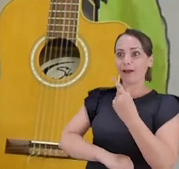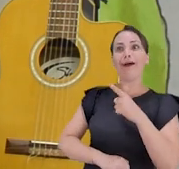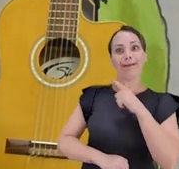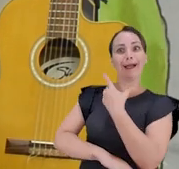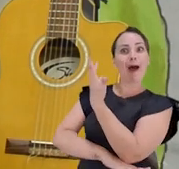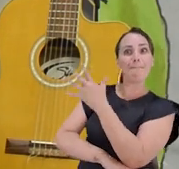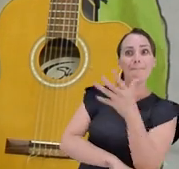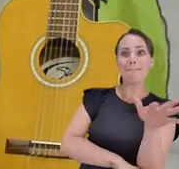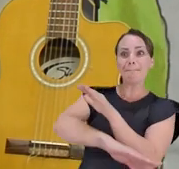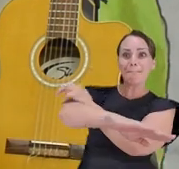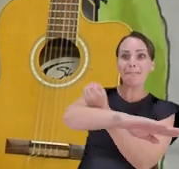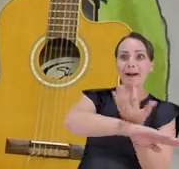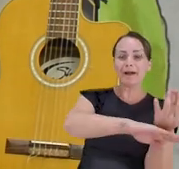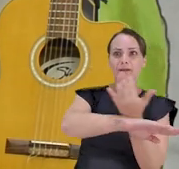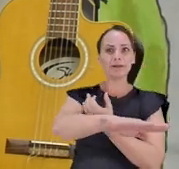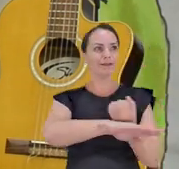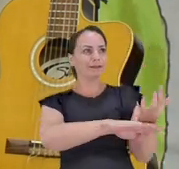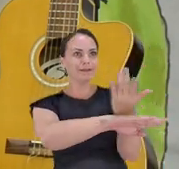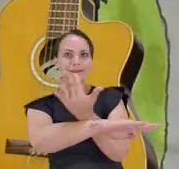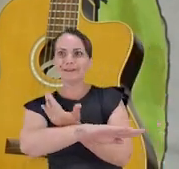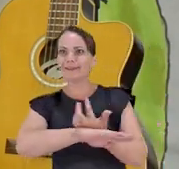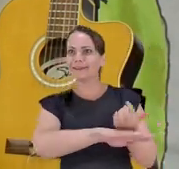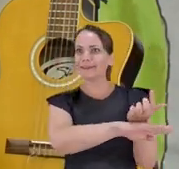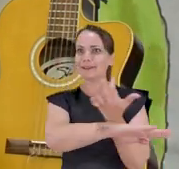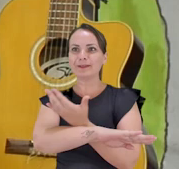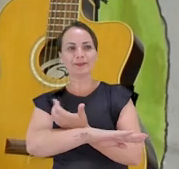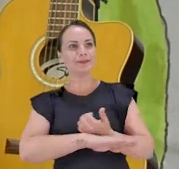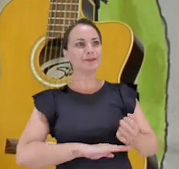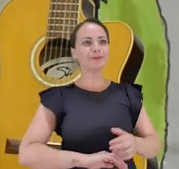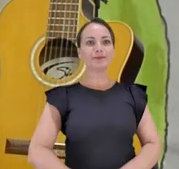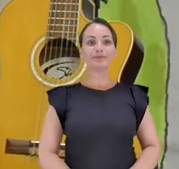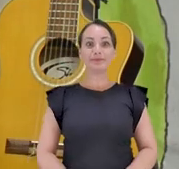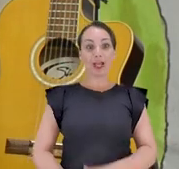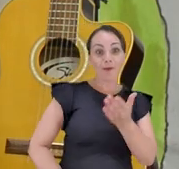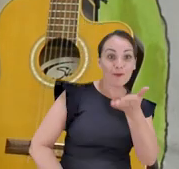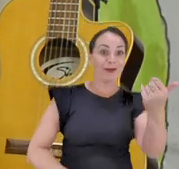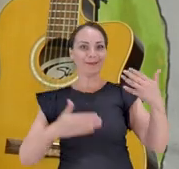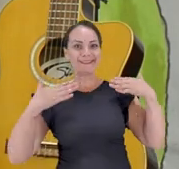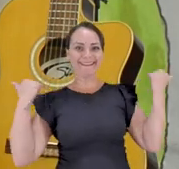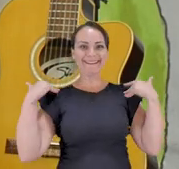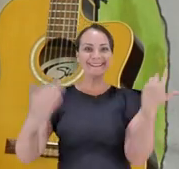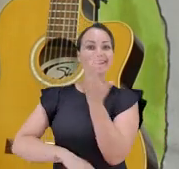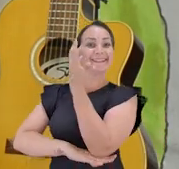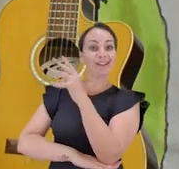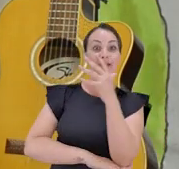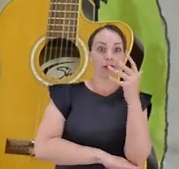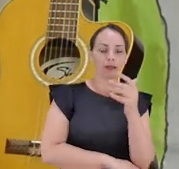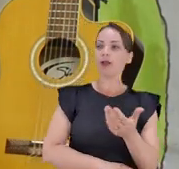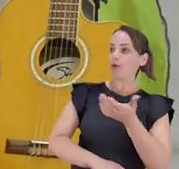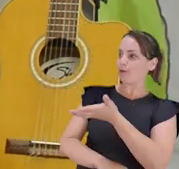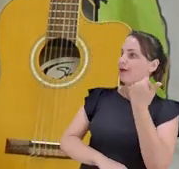mata. Olha, foi bom, foi bom, não foi? Foi bom. Vamos passear na floresta? Vamos passear